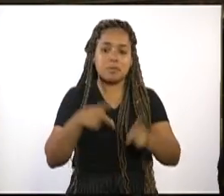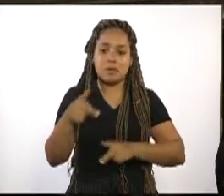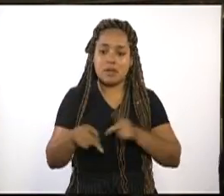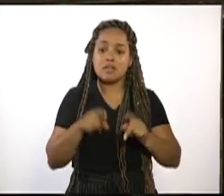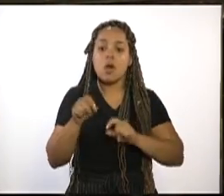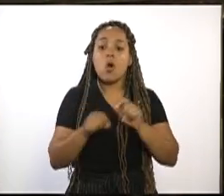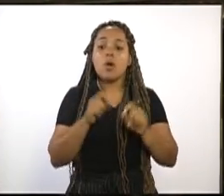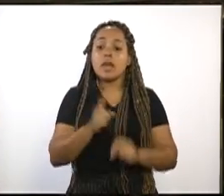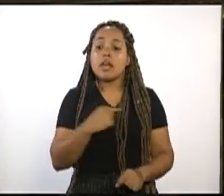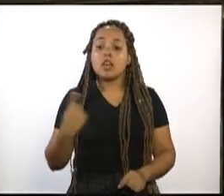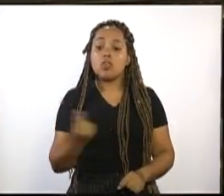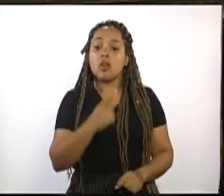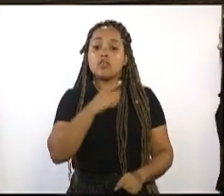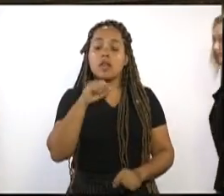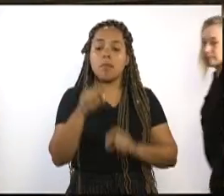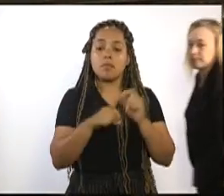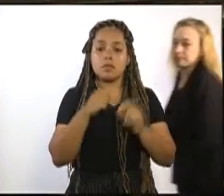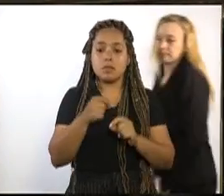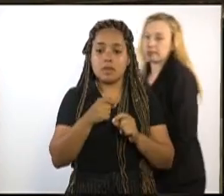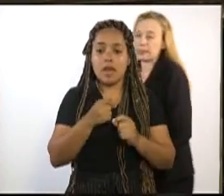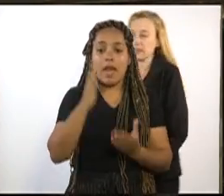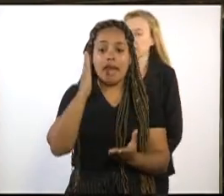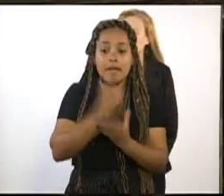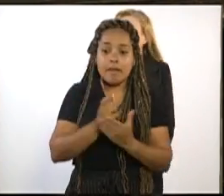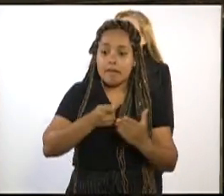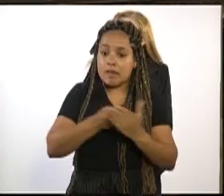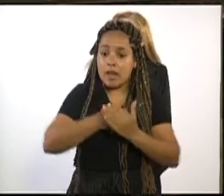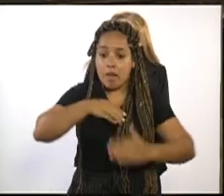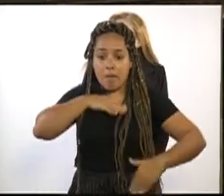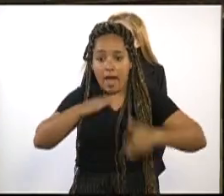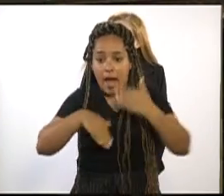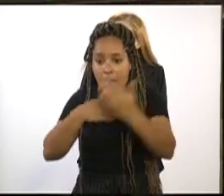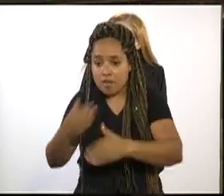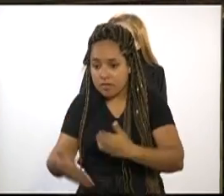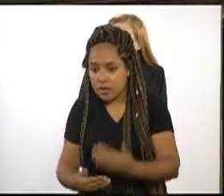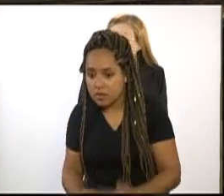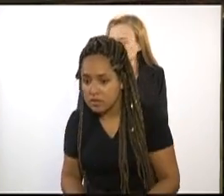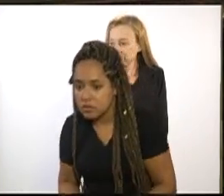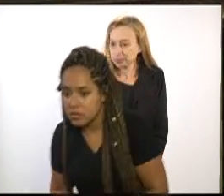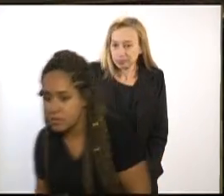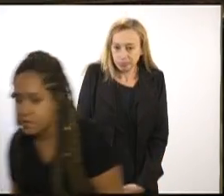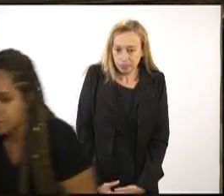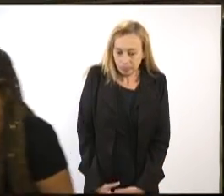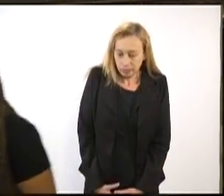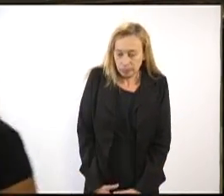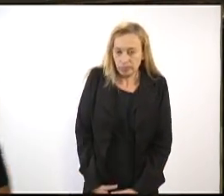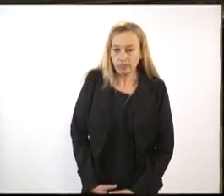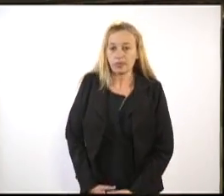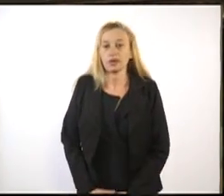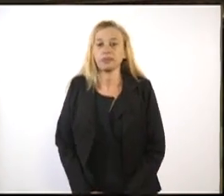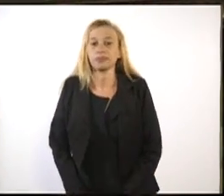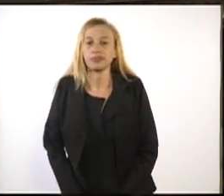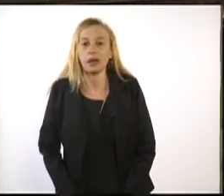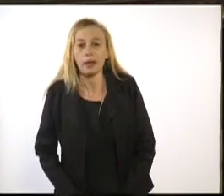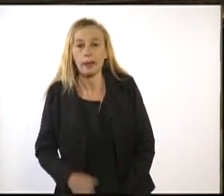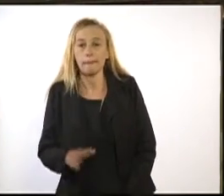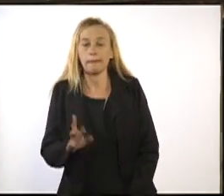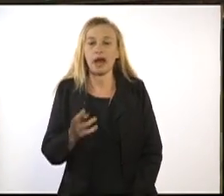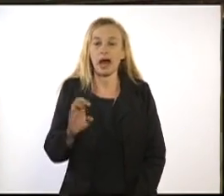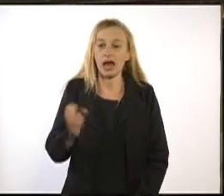é o avanço dos crimes ambientais, então rompimento de comportas, barragens que se